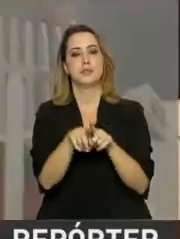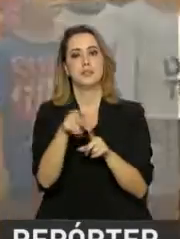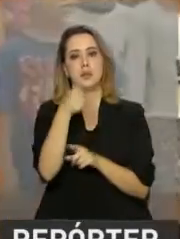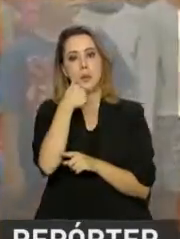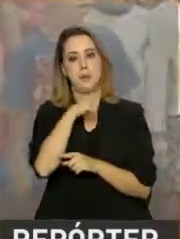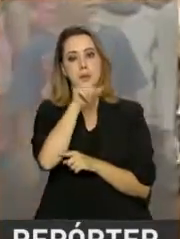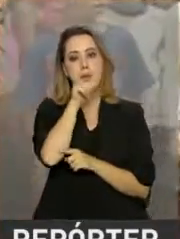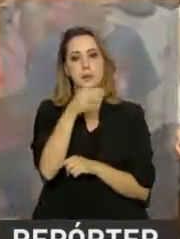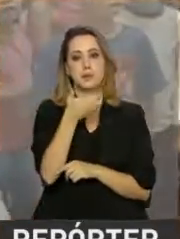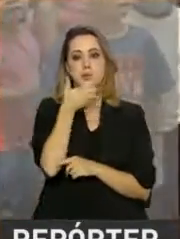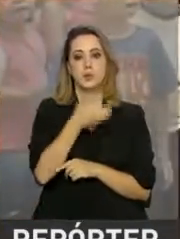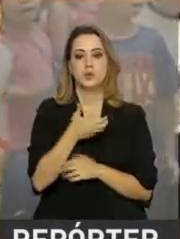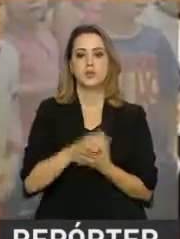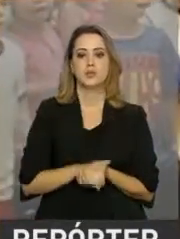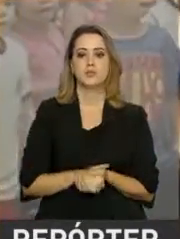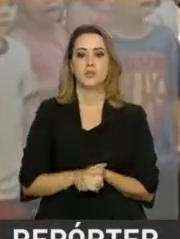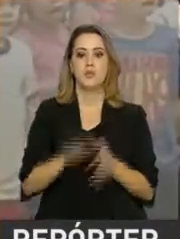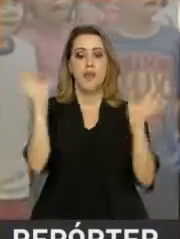Noel.